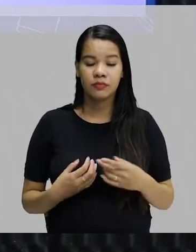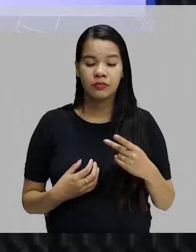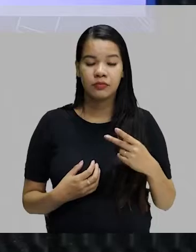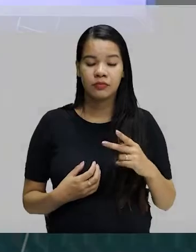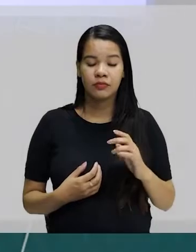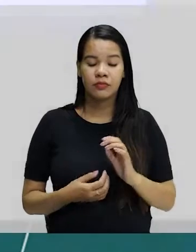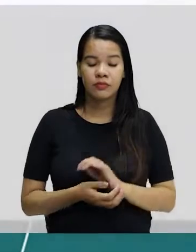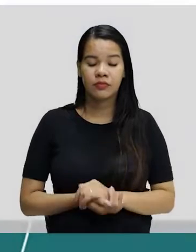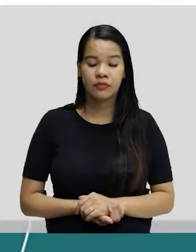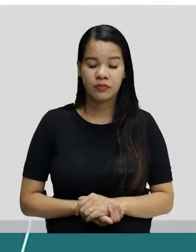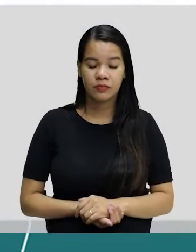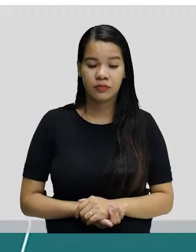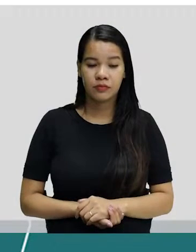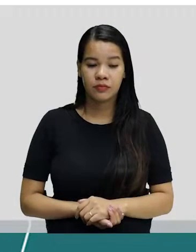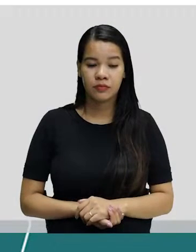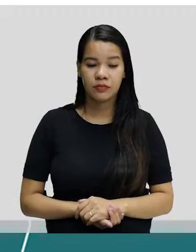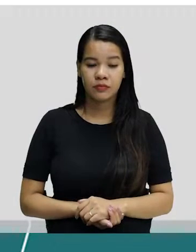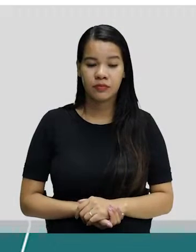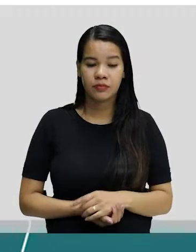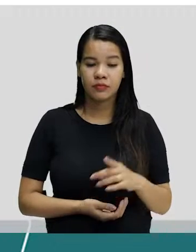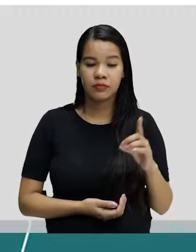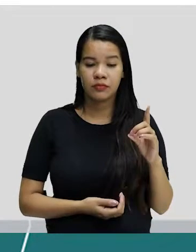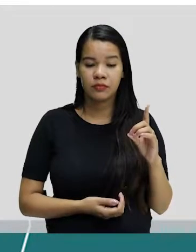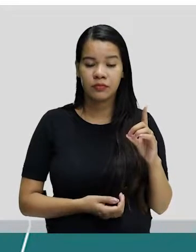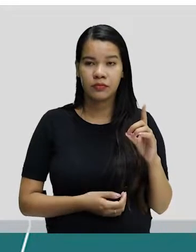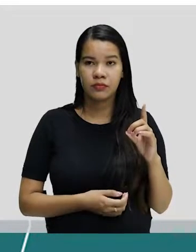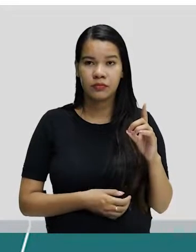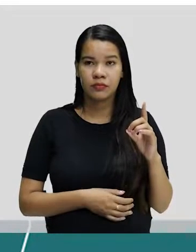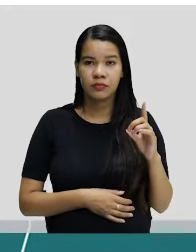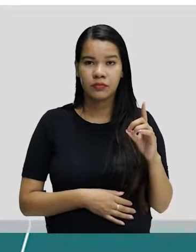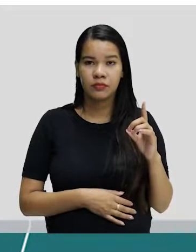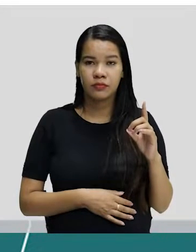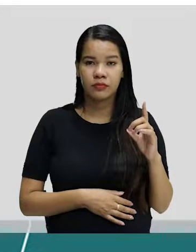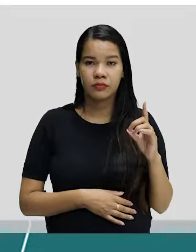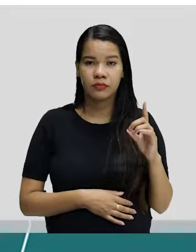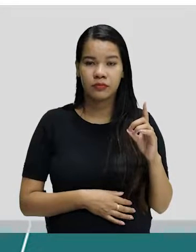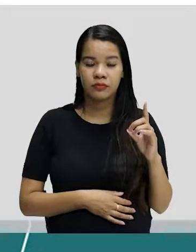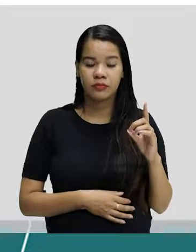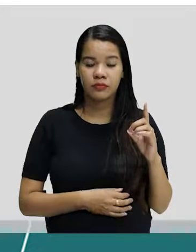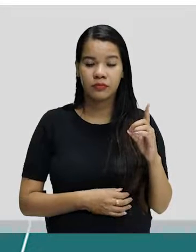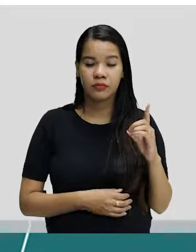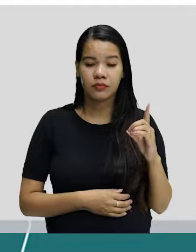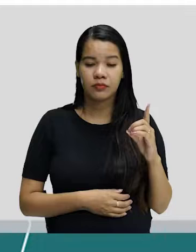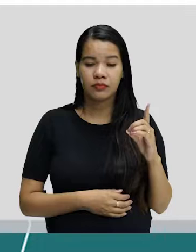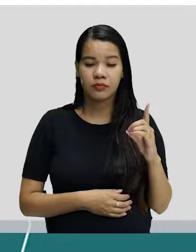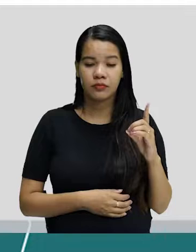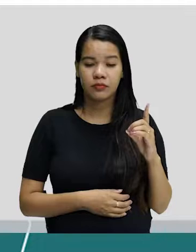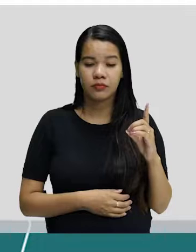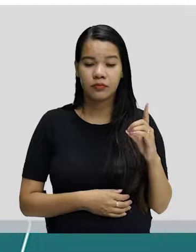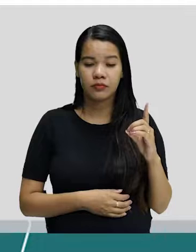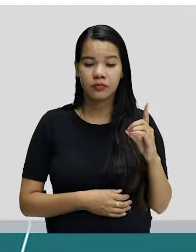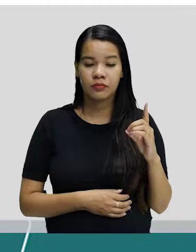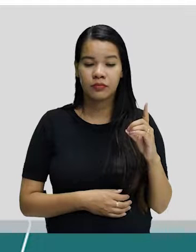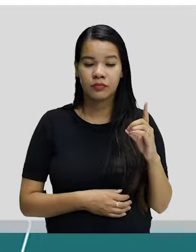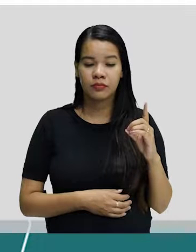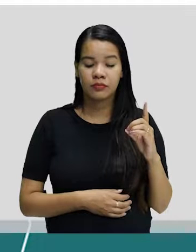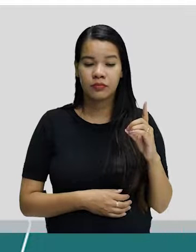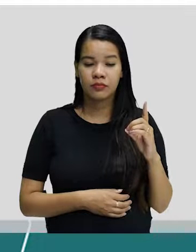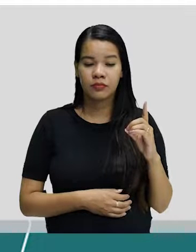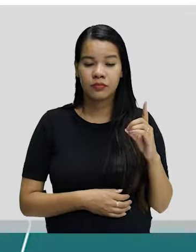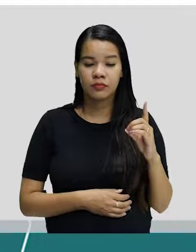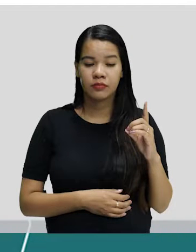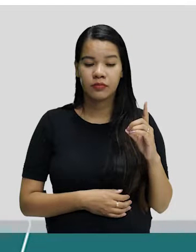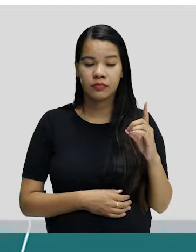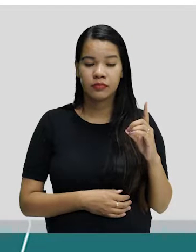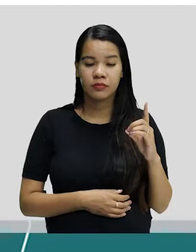alternativa. Letra D, a filosofia da linguagem, a filosofia da linguagem de Wittgenstein é ainda fortemente atrelada à filosofia da linguagem de